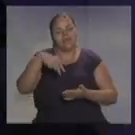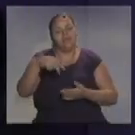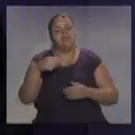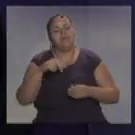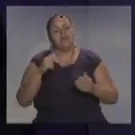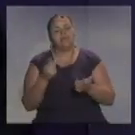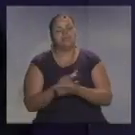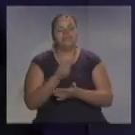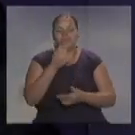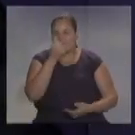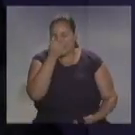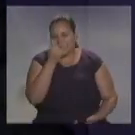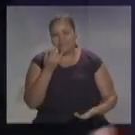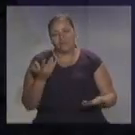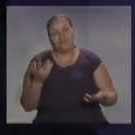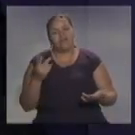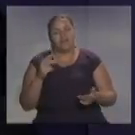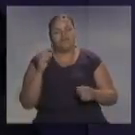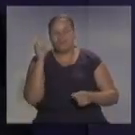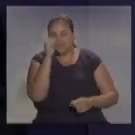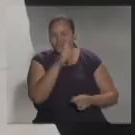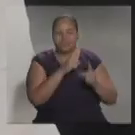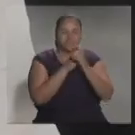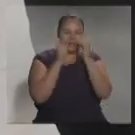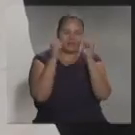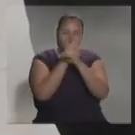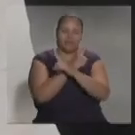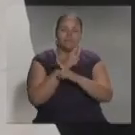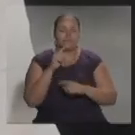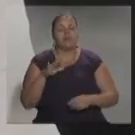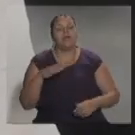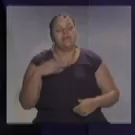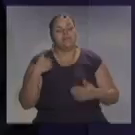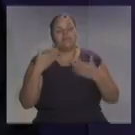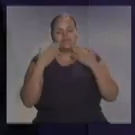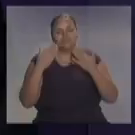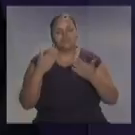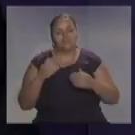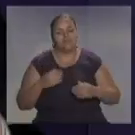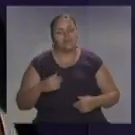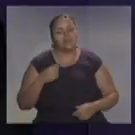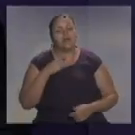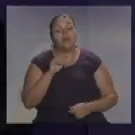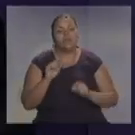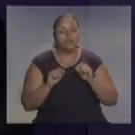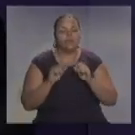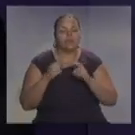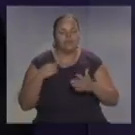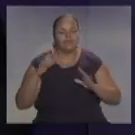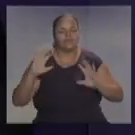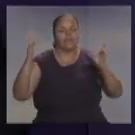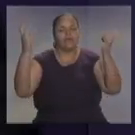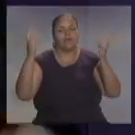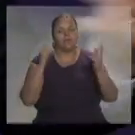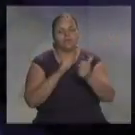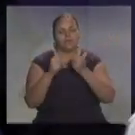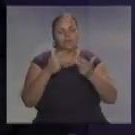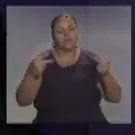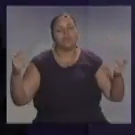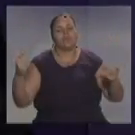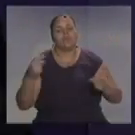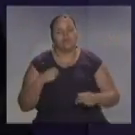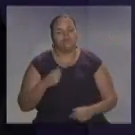uma tragédia, enfim, enfrenta tantas dificuldades, né? E dando uma lição, né? Isso foi a festa do esporte, posso dizer que foi a